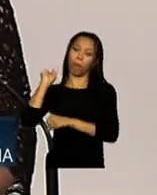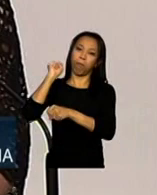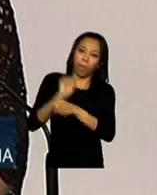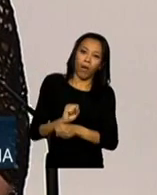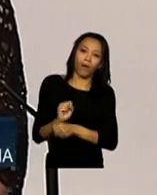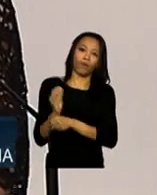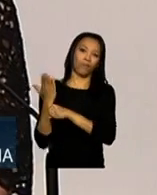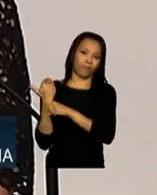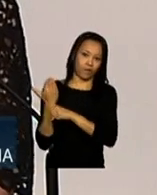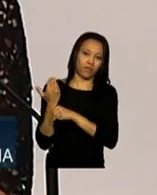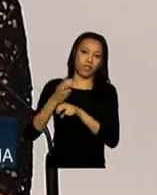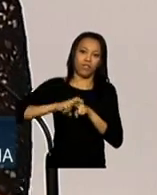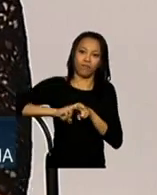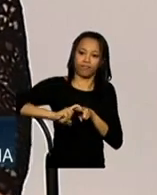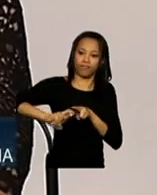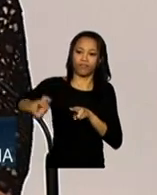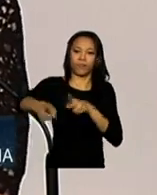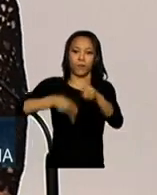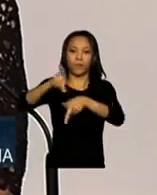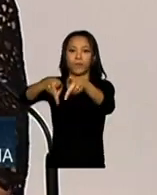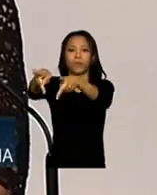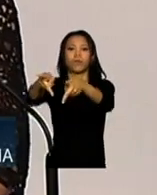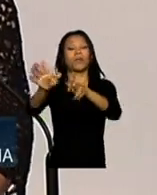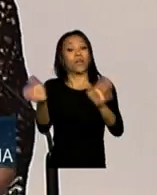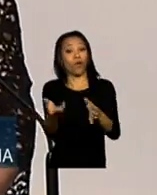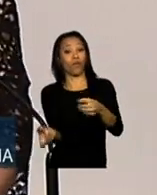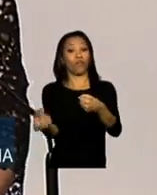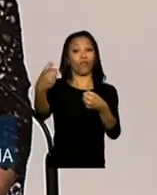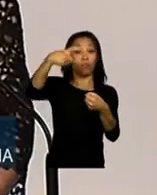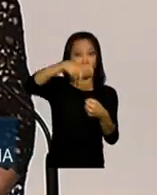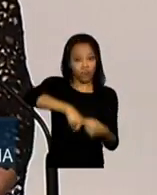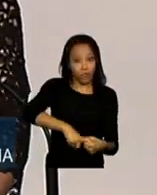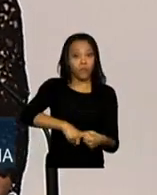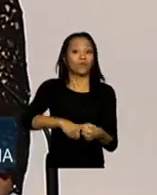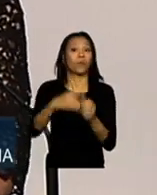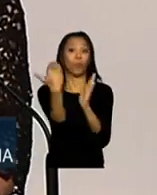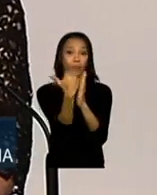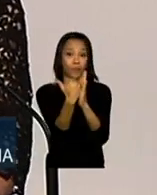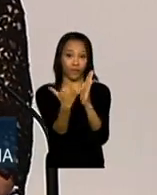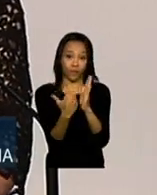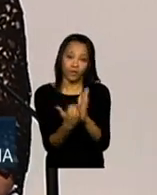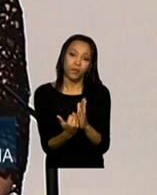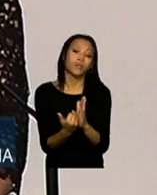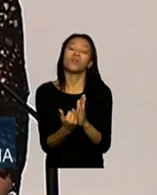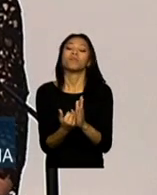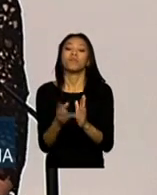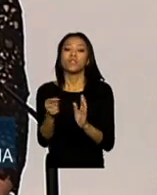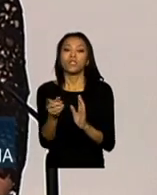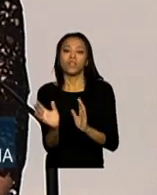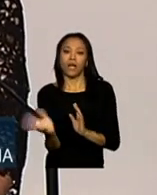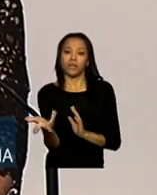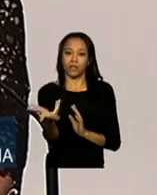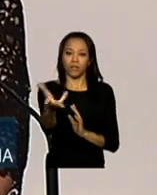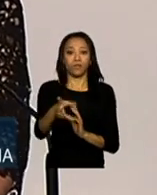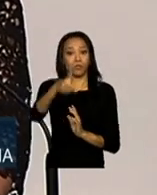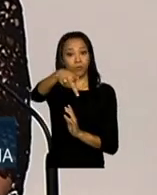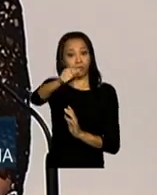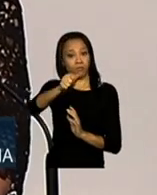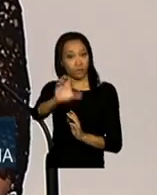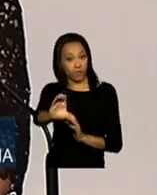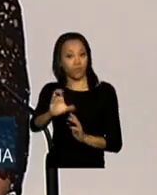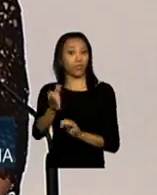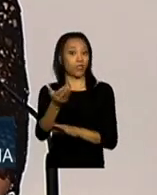em ferrovias, retomando este investimento com o Programa de Aceleração do Crescimento 1 no governo